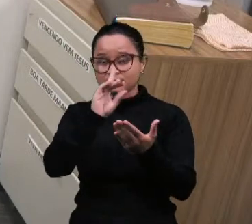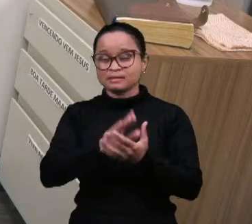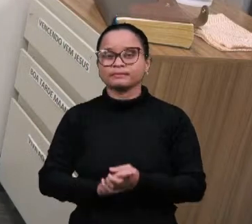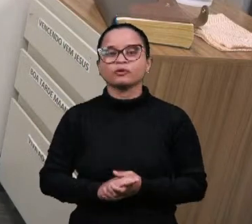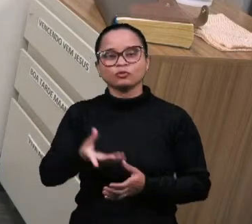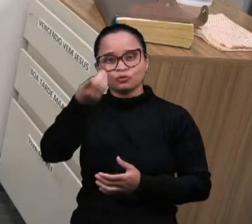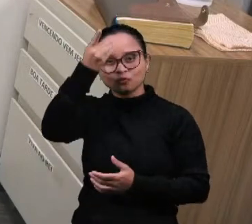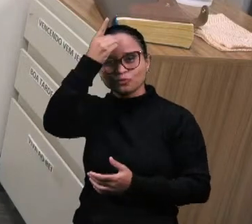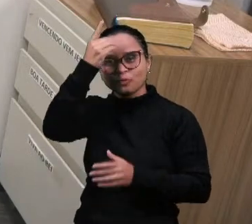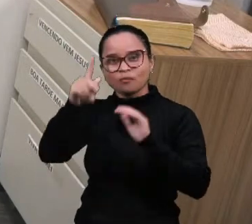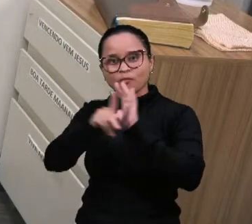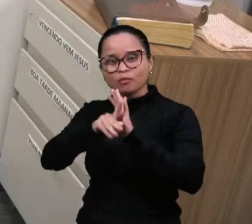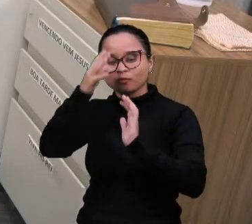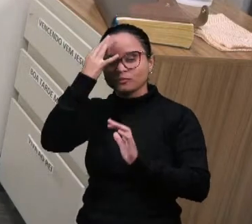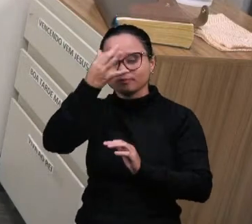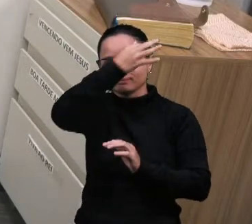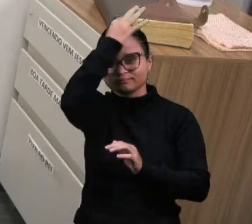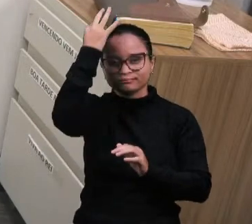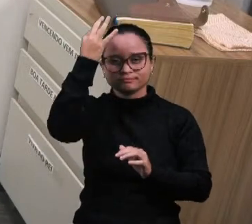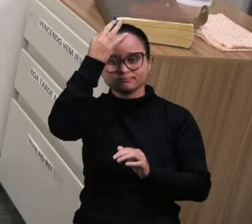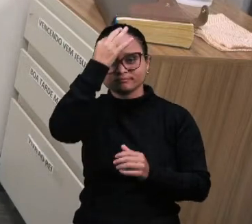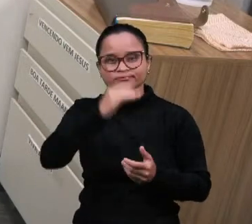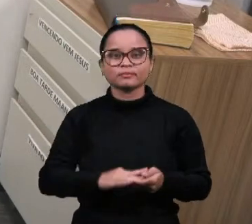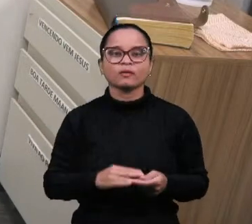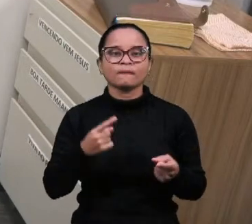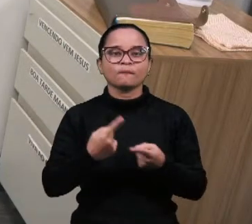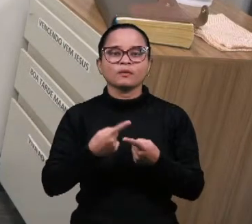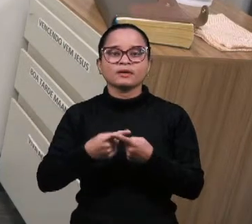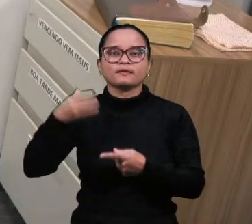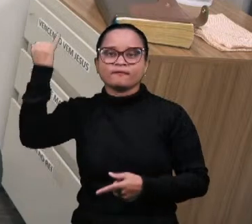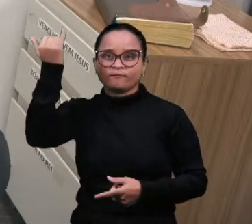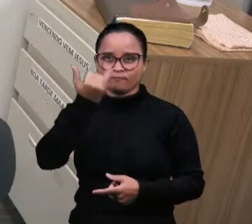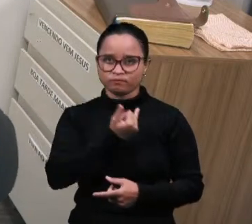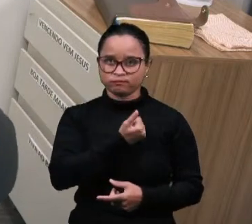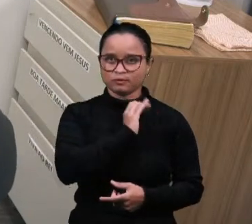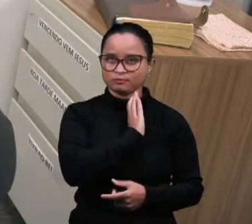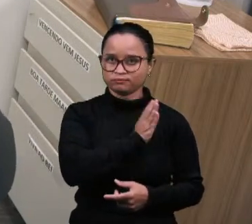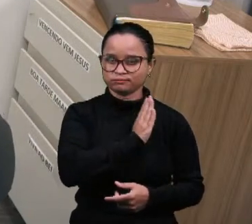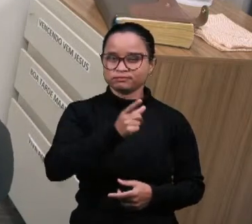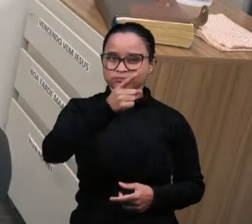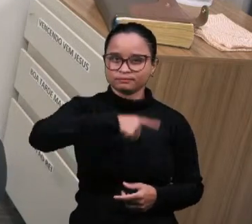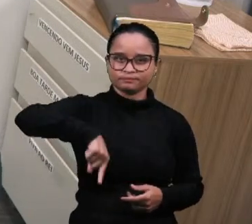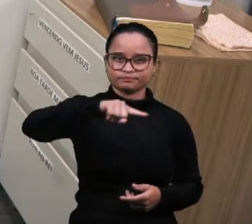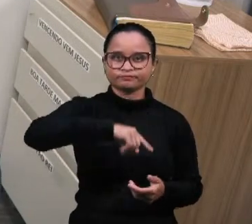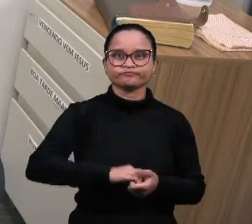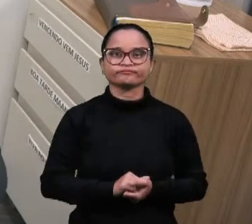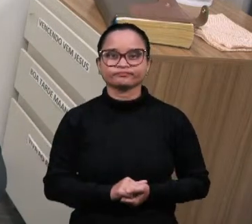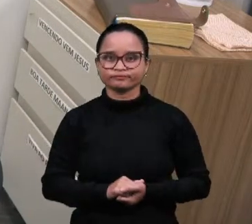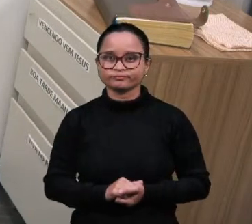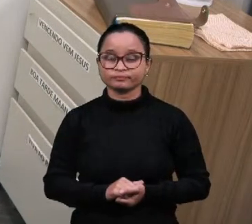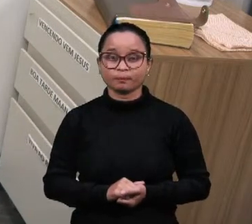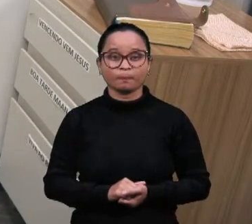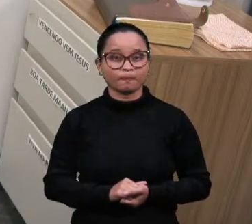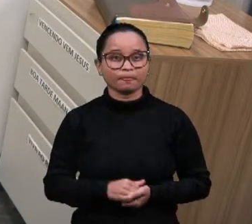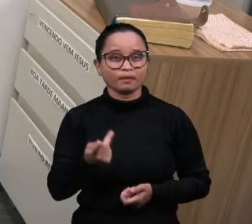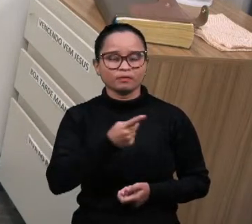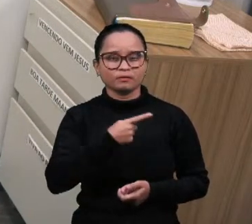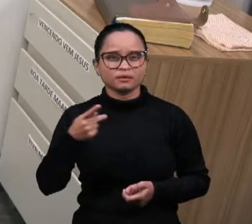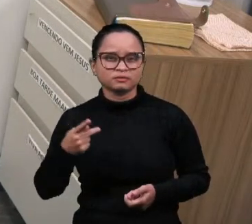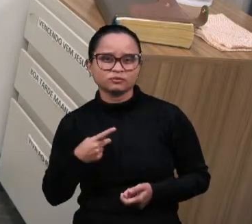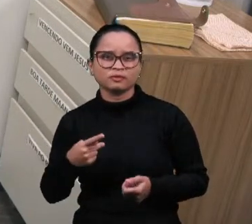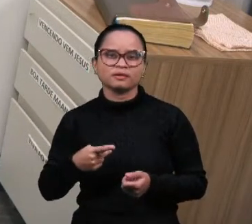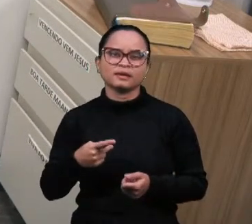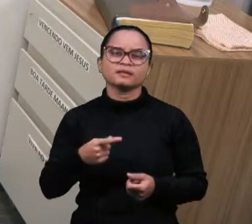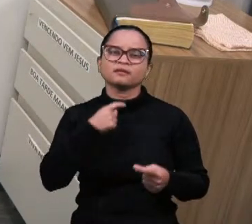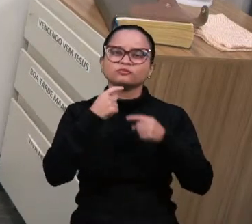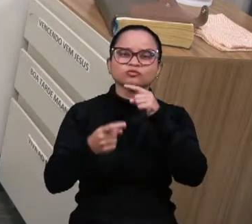espirituais, como os dons, eles falam conosco, né? O pastor tinha a mentalidade, ele estava questionando, estava querendo aprender